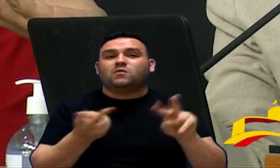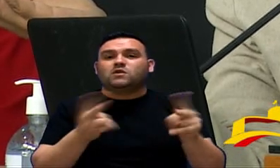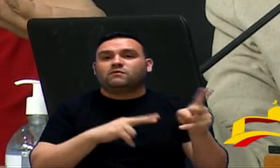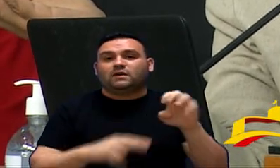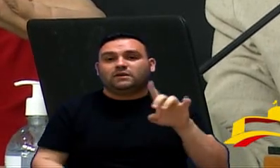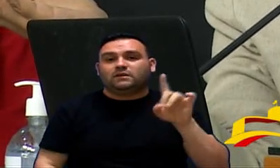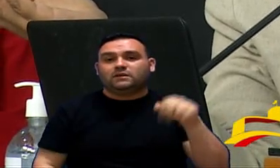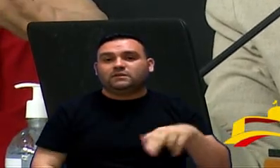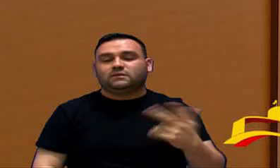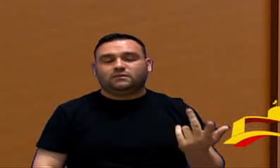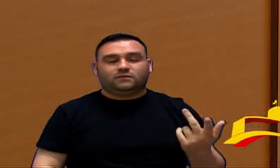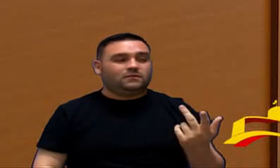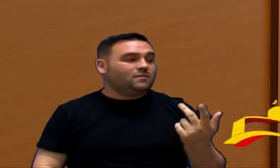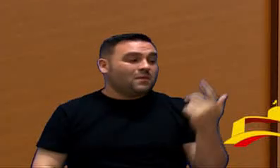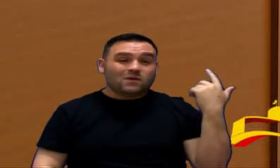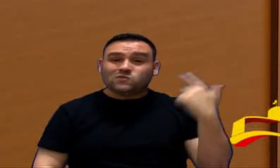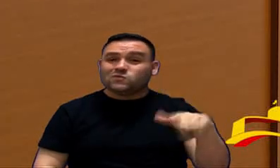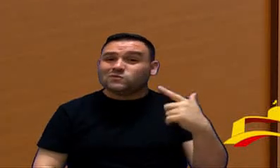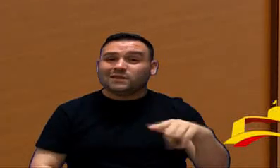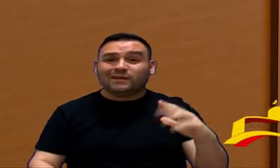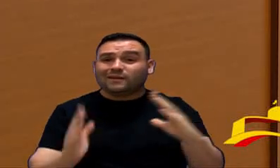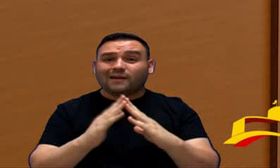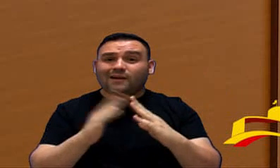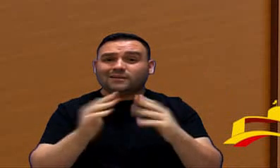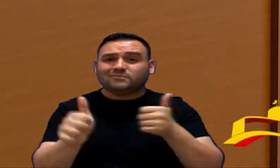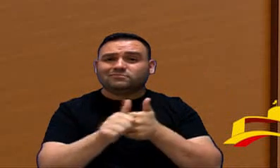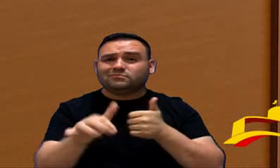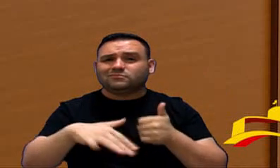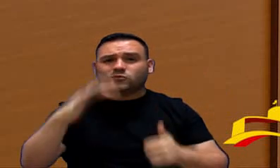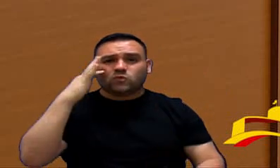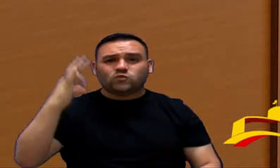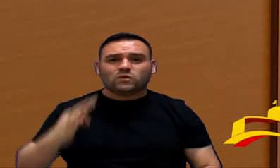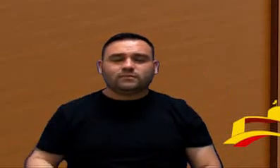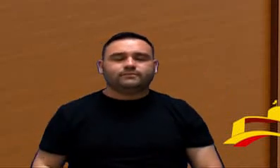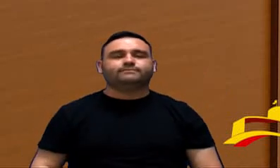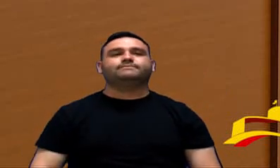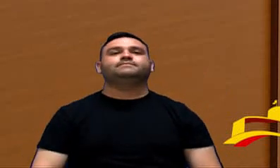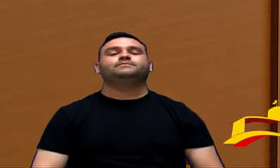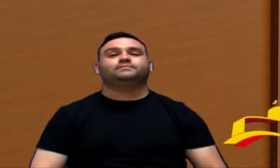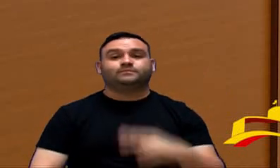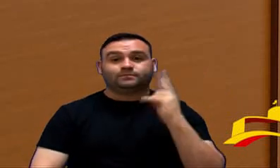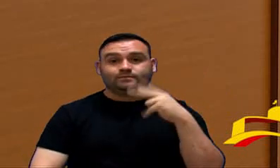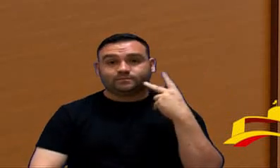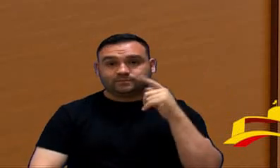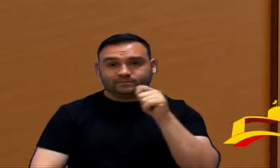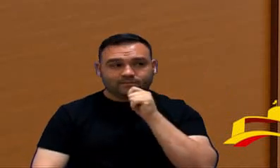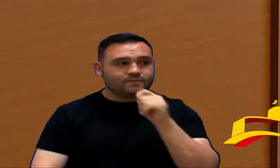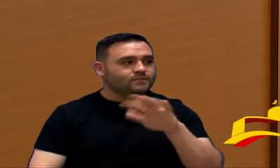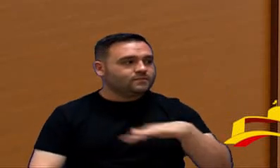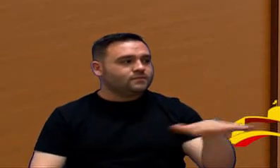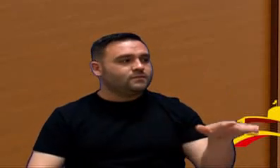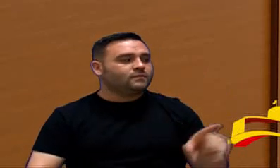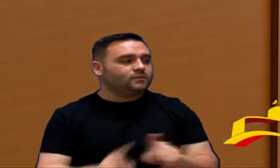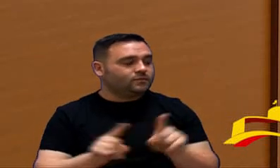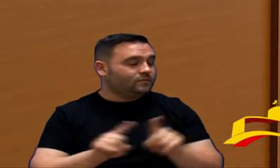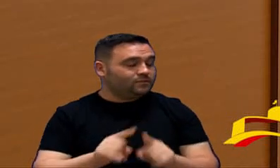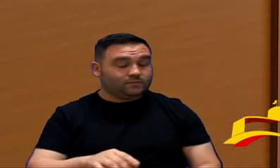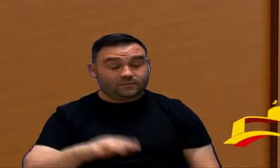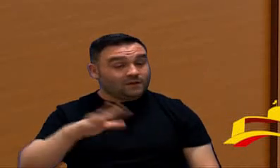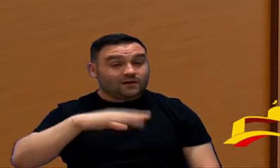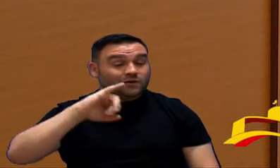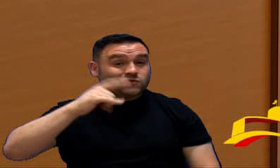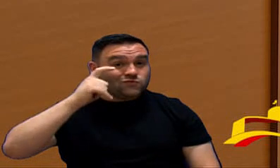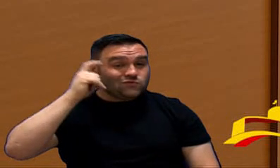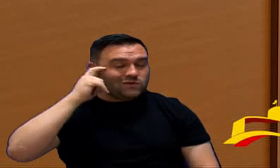com essa iluminação, né, vereador? Então, mas não tem casa. Isso que eu acho que fico sem entender ali. Bom, vereador Silvano, então, esse é um. Vereador